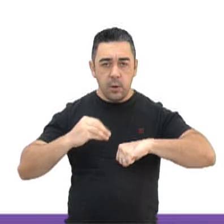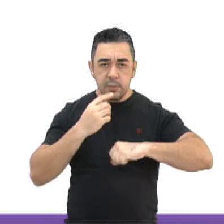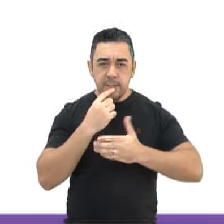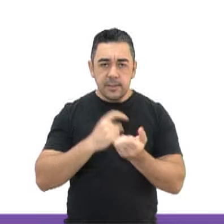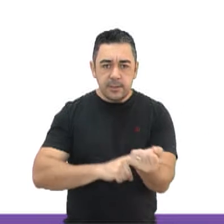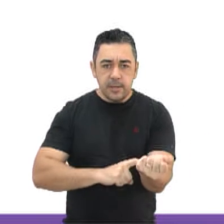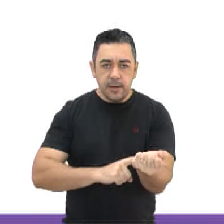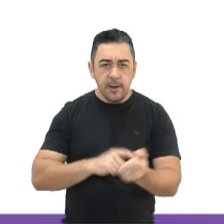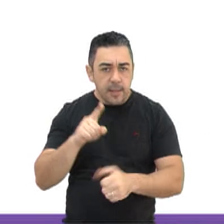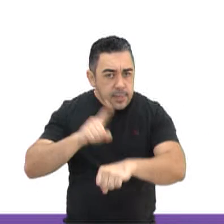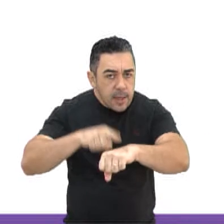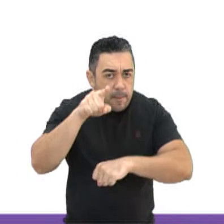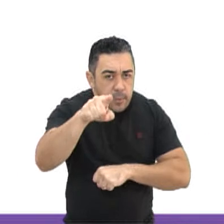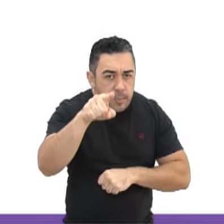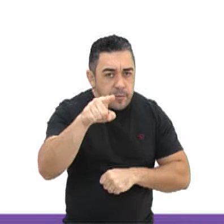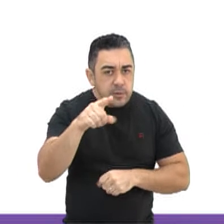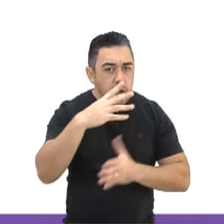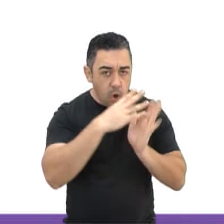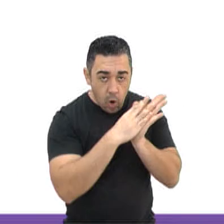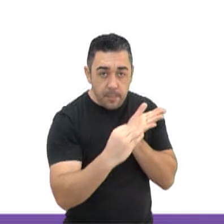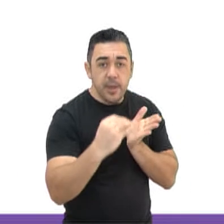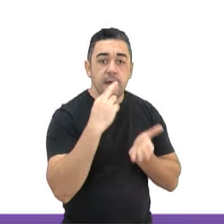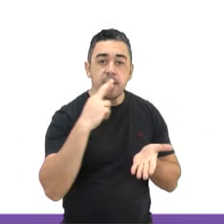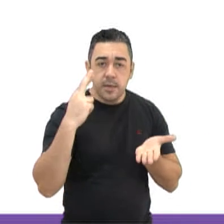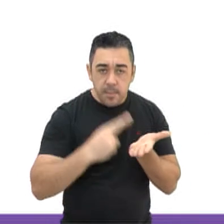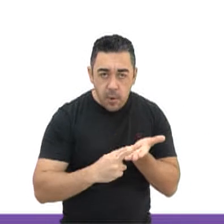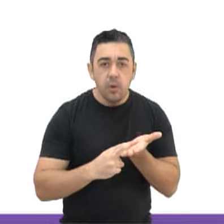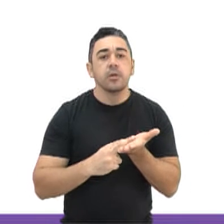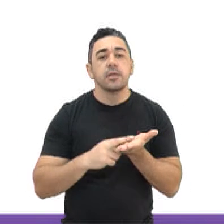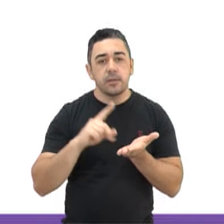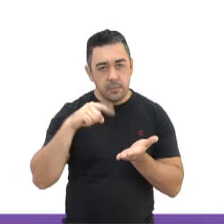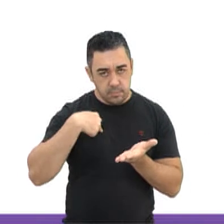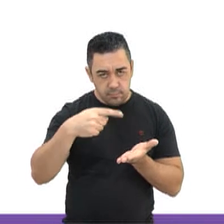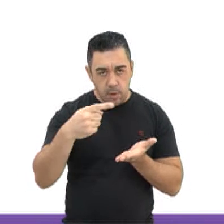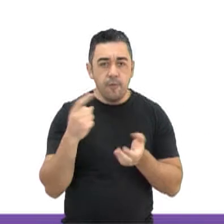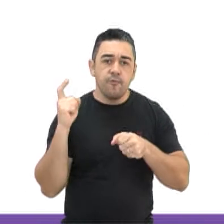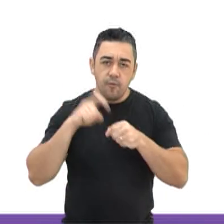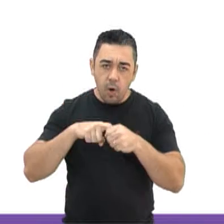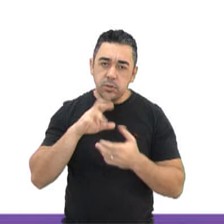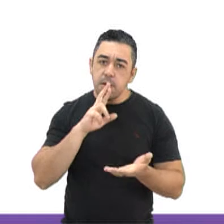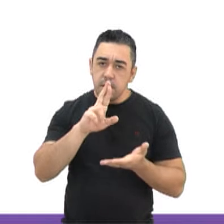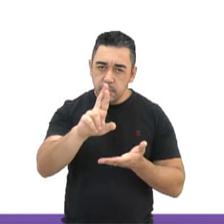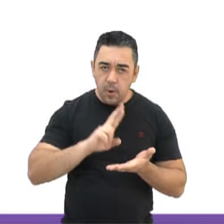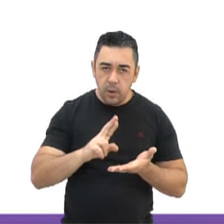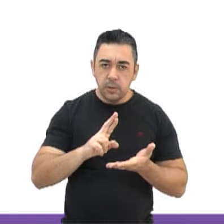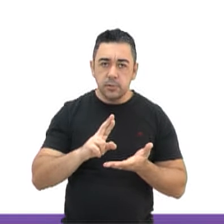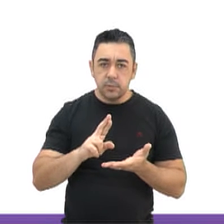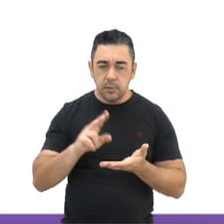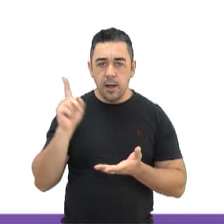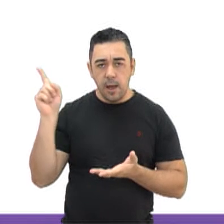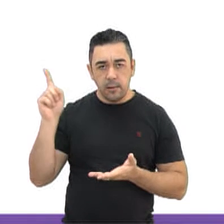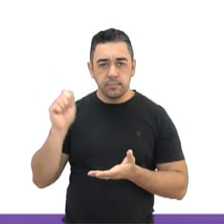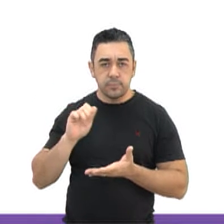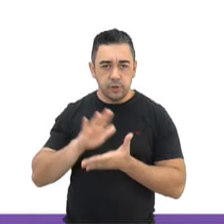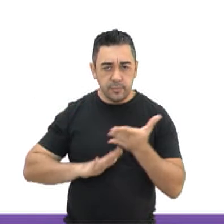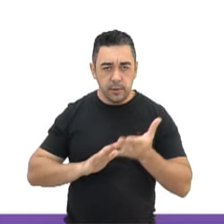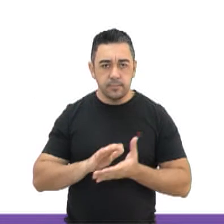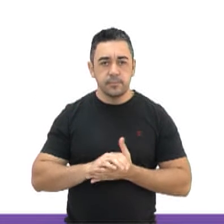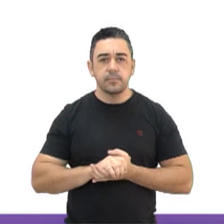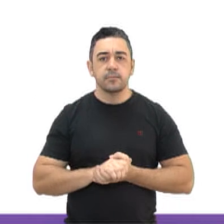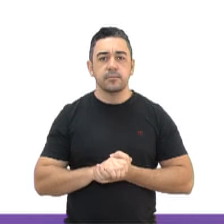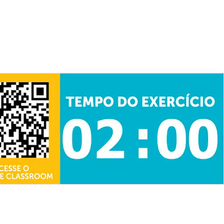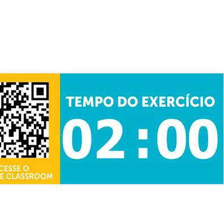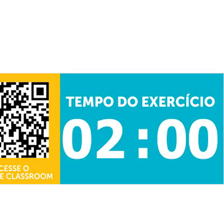sanguessugas. Tempo para vocês copiarem, responderem, e aí nós voltamos com a resolução desta atividade.